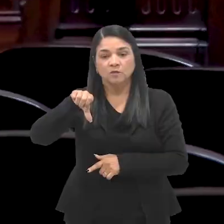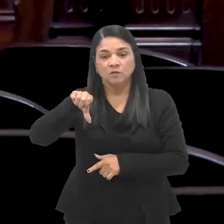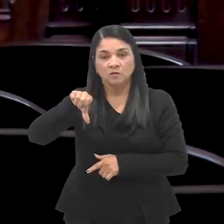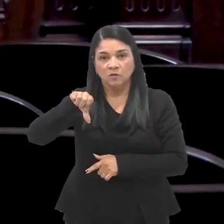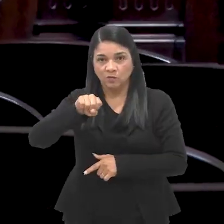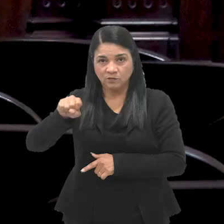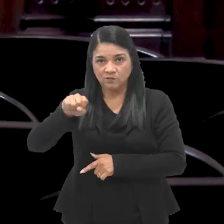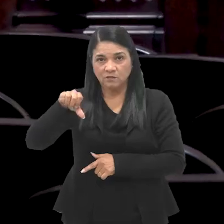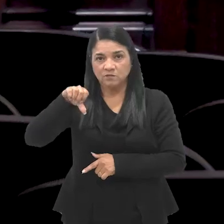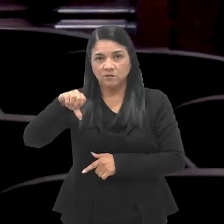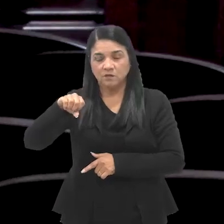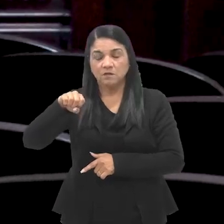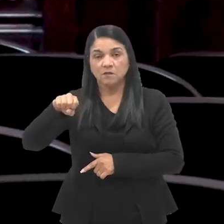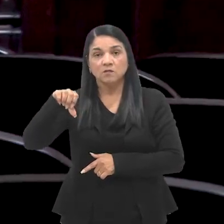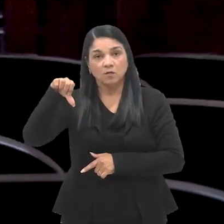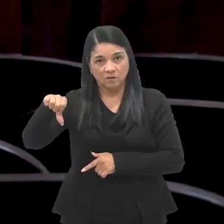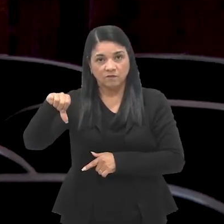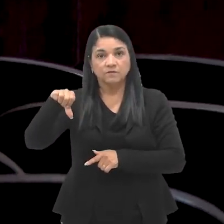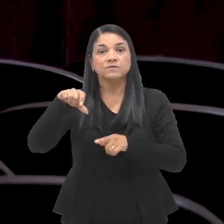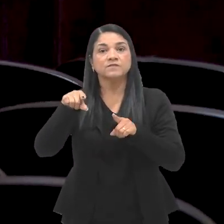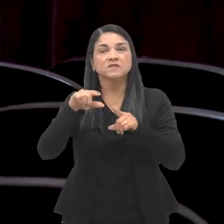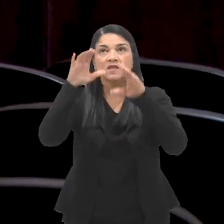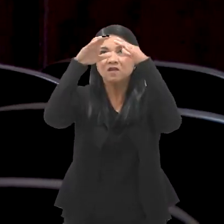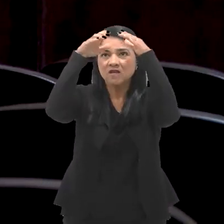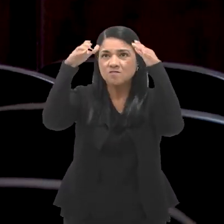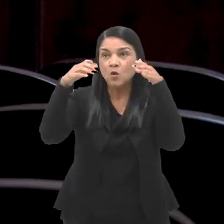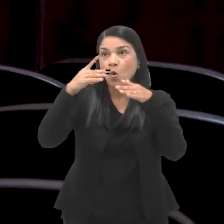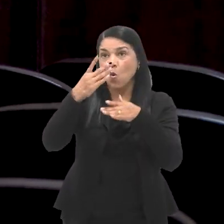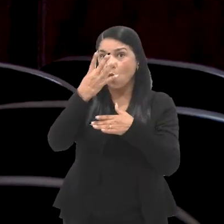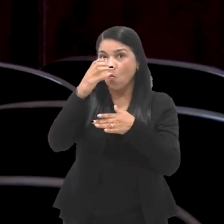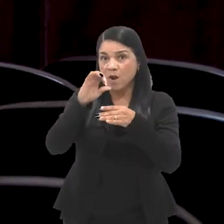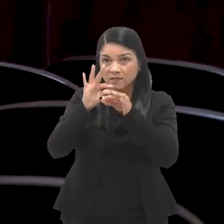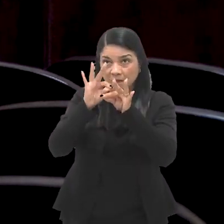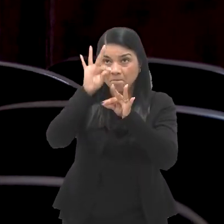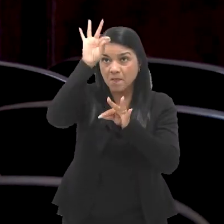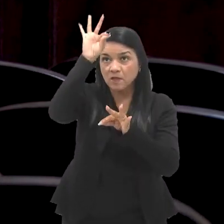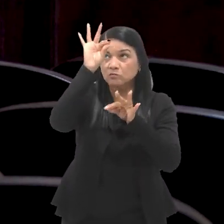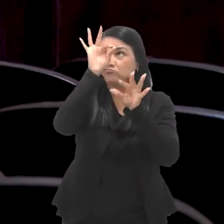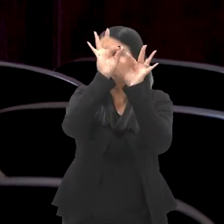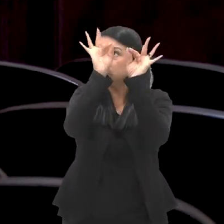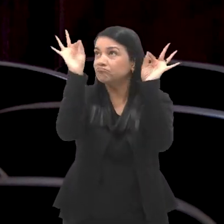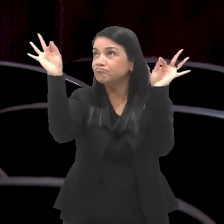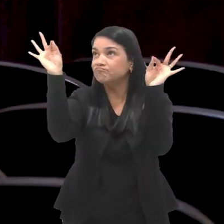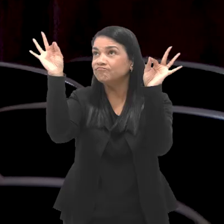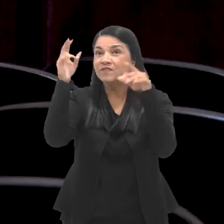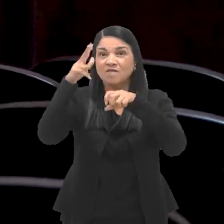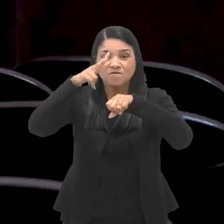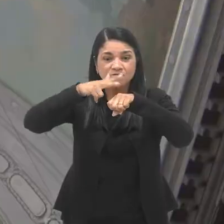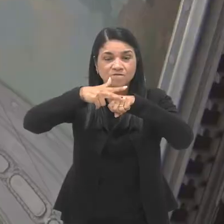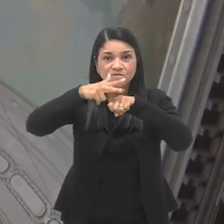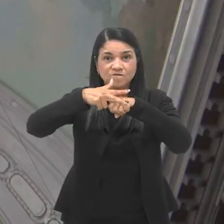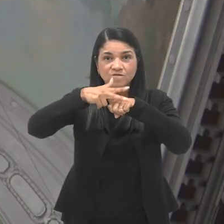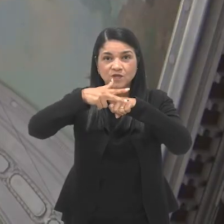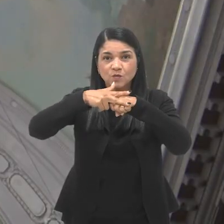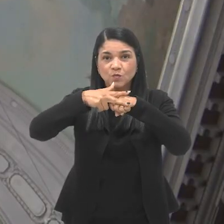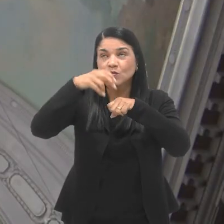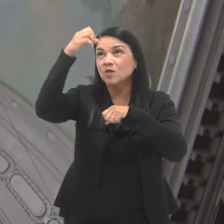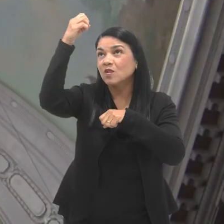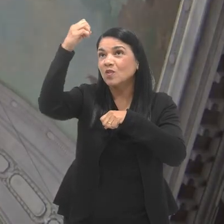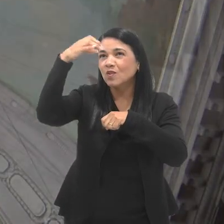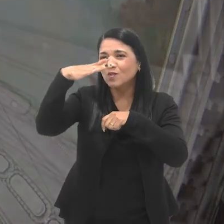1889, data da proclamação da República. Essa cúpula com 40 metros de diâmetro, em concreto